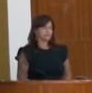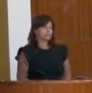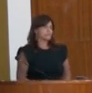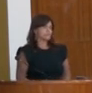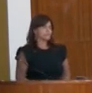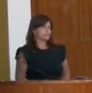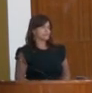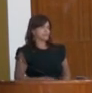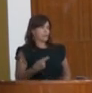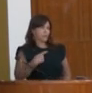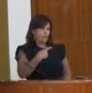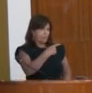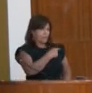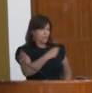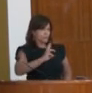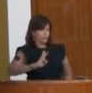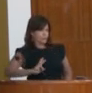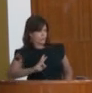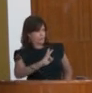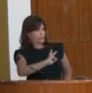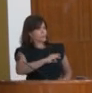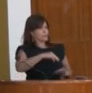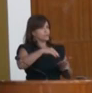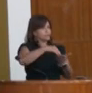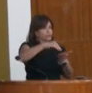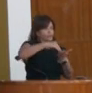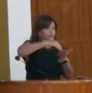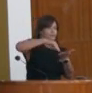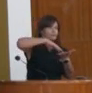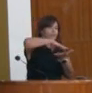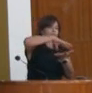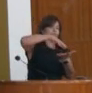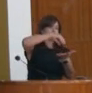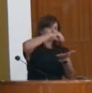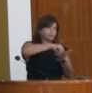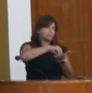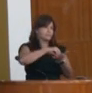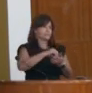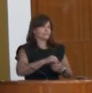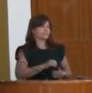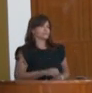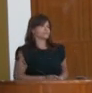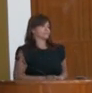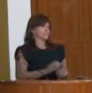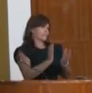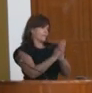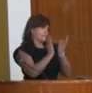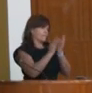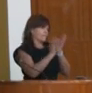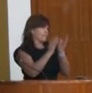Convido o pastor Washington, secretário do PDC, Volta Redonda.